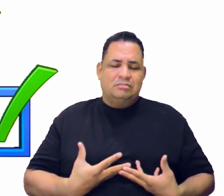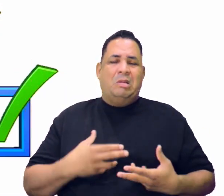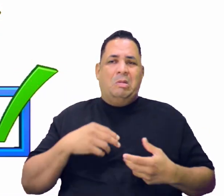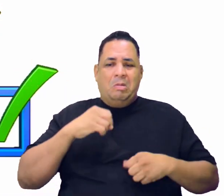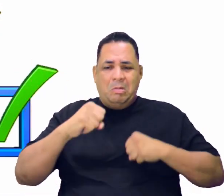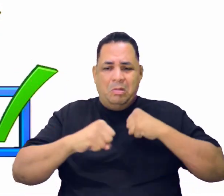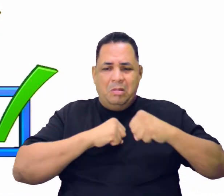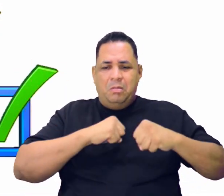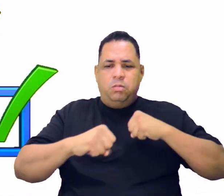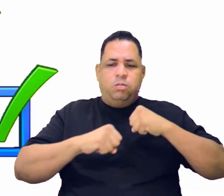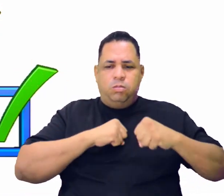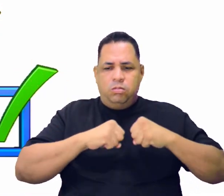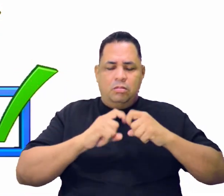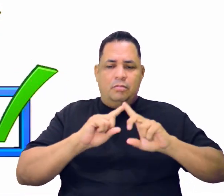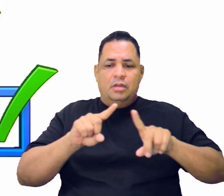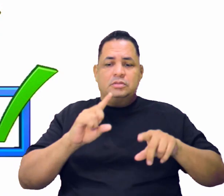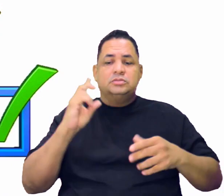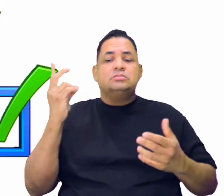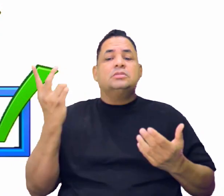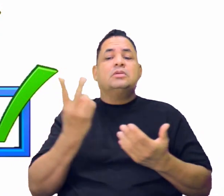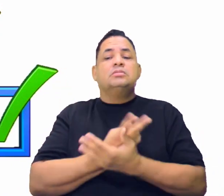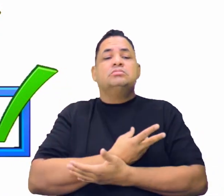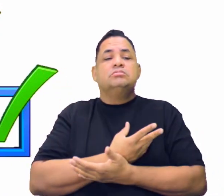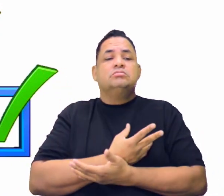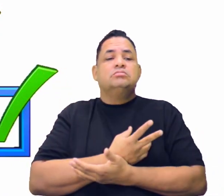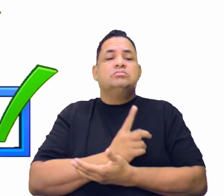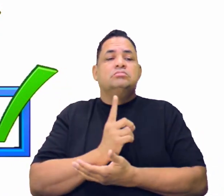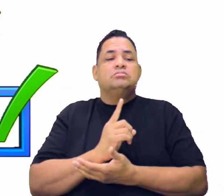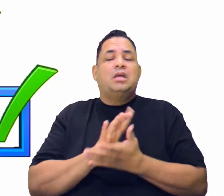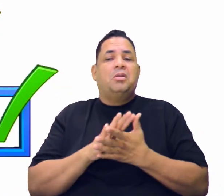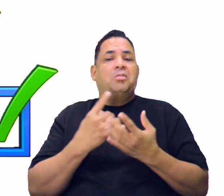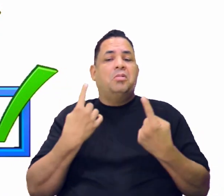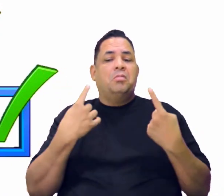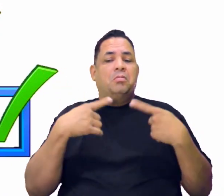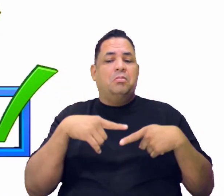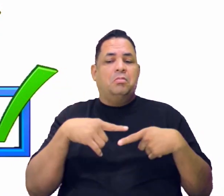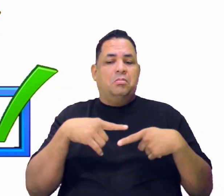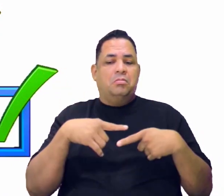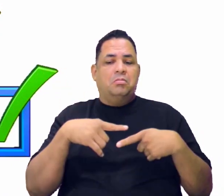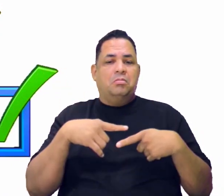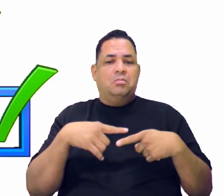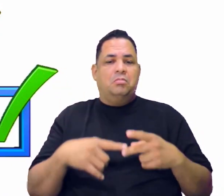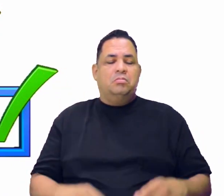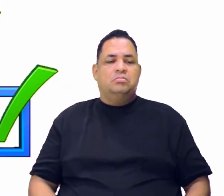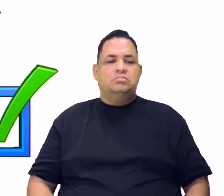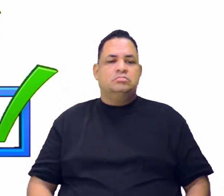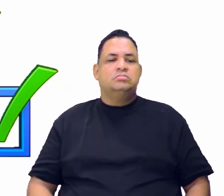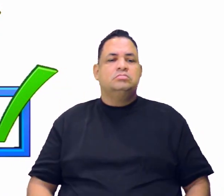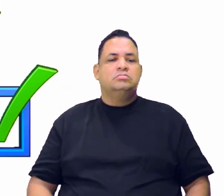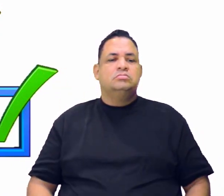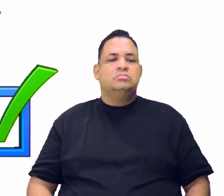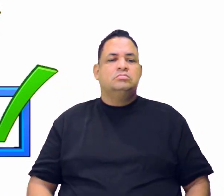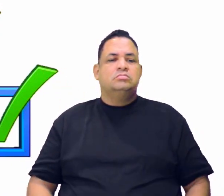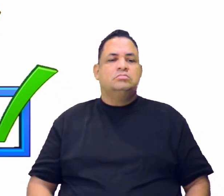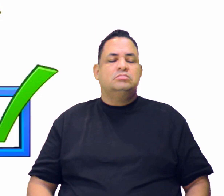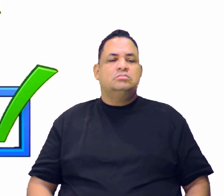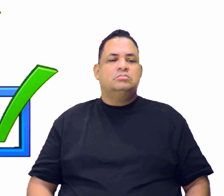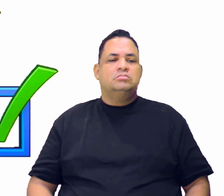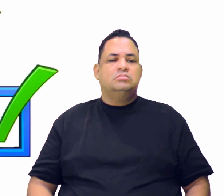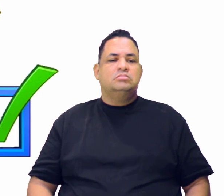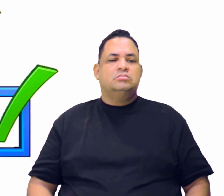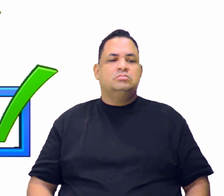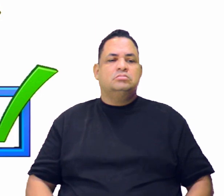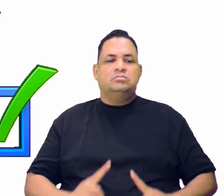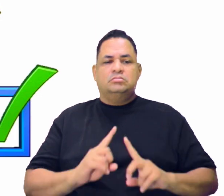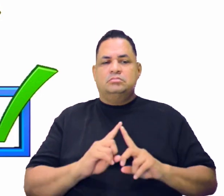tanto correr. Mas o que aconteceu? O oposto, né? Então, aqui, ó,